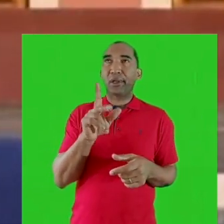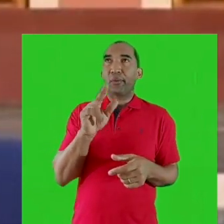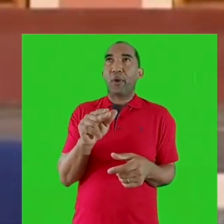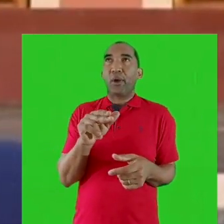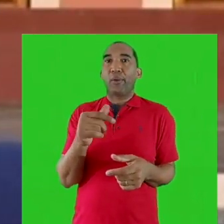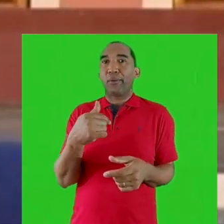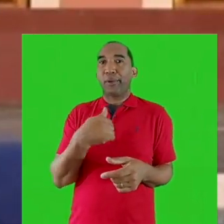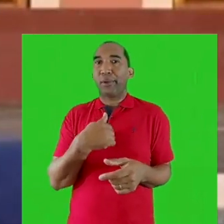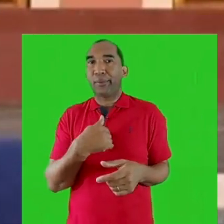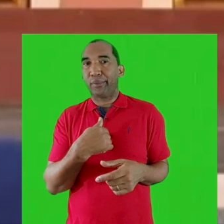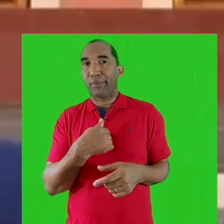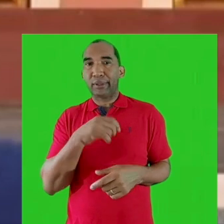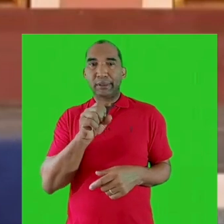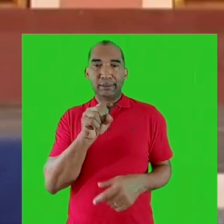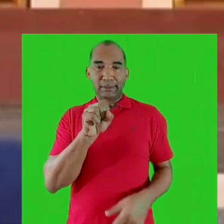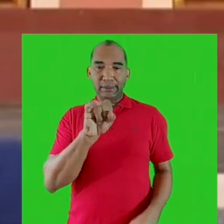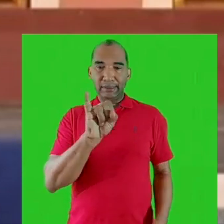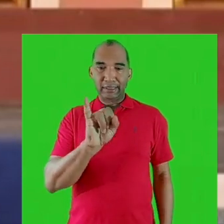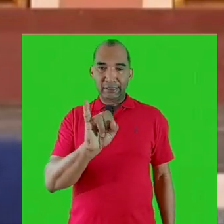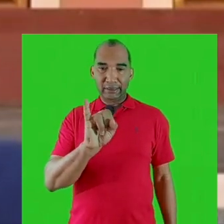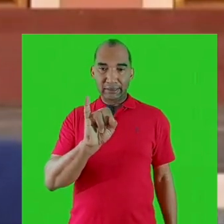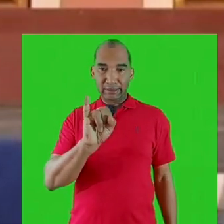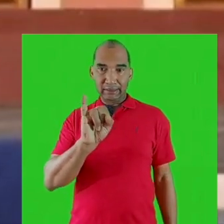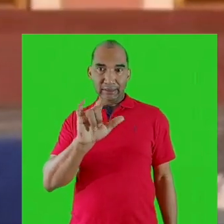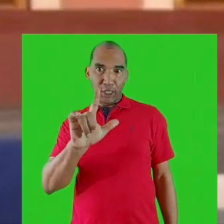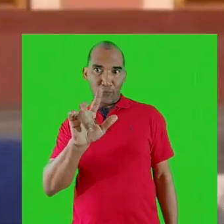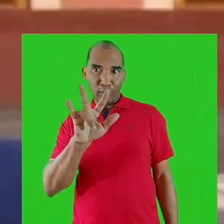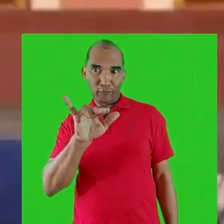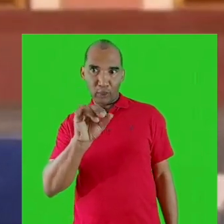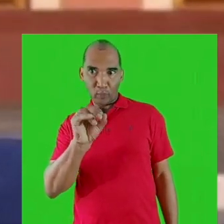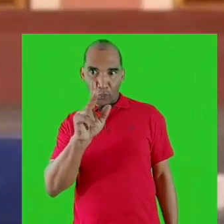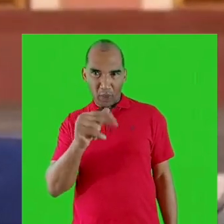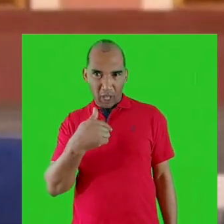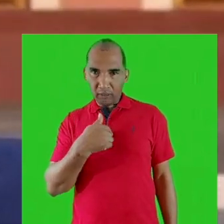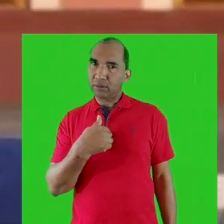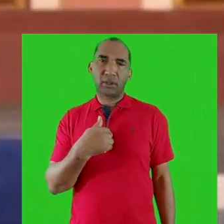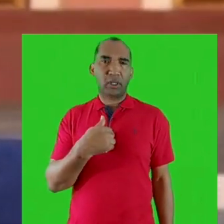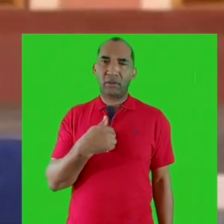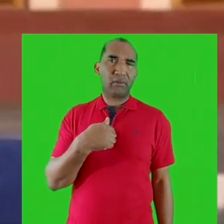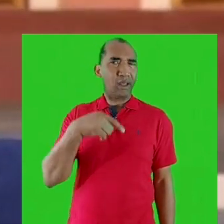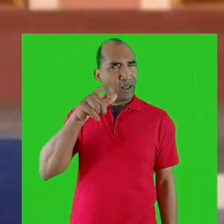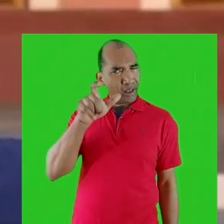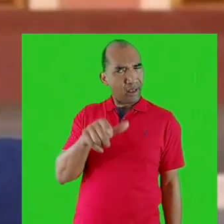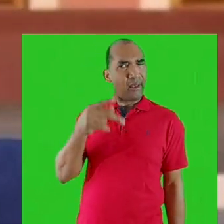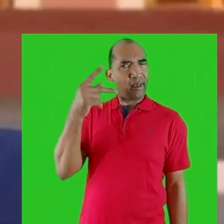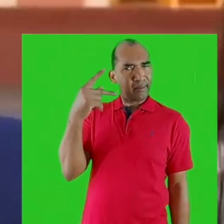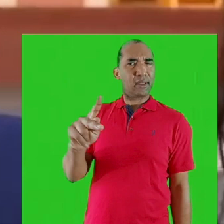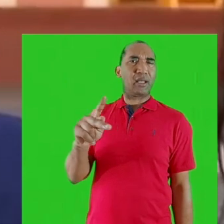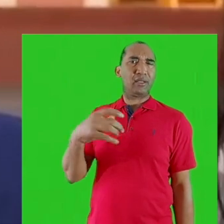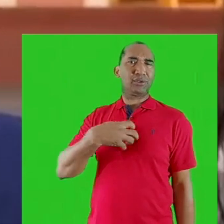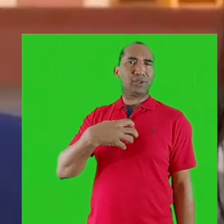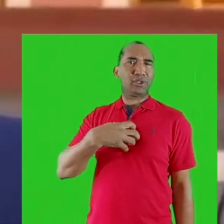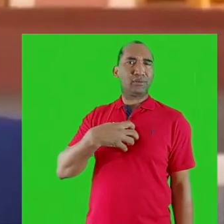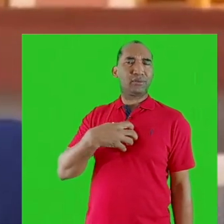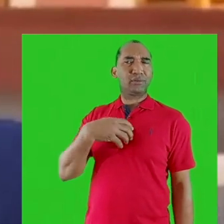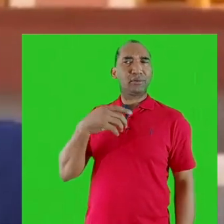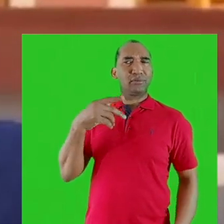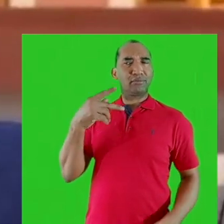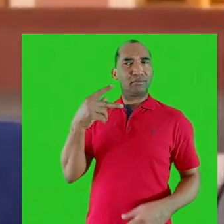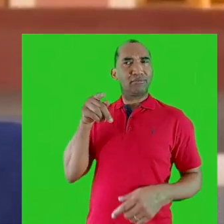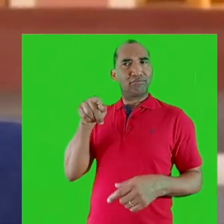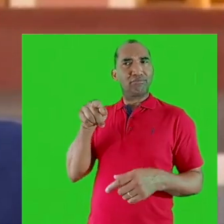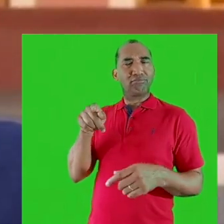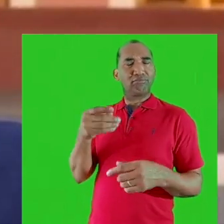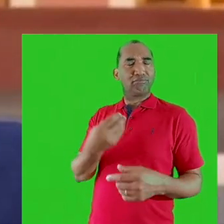um modelo Silvio, o pai dele. Ele tinha que ser ele, não importava.